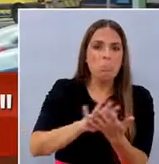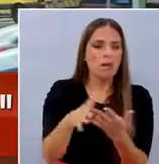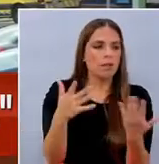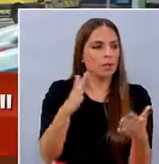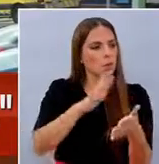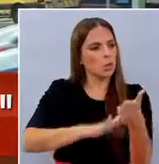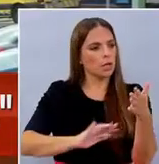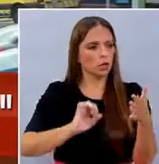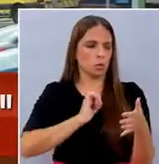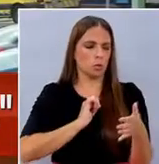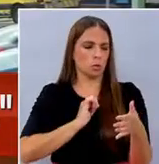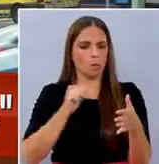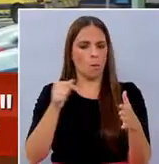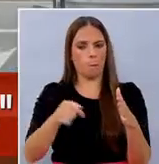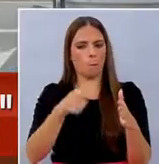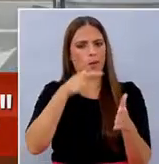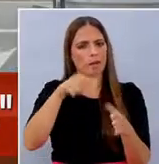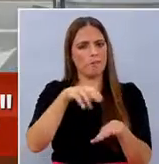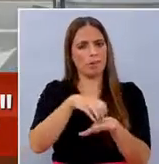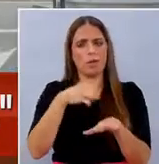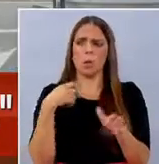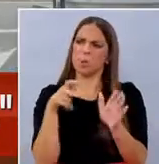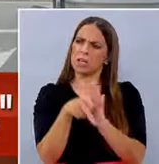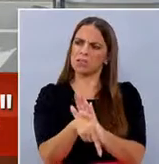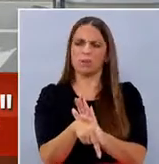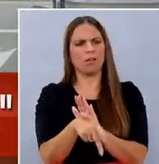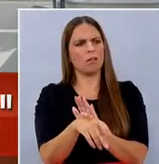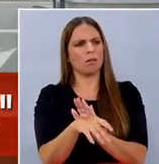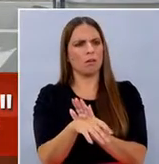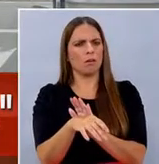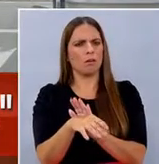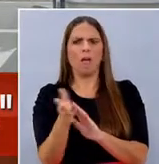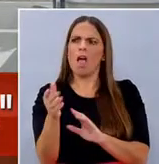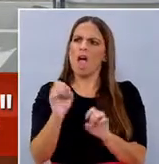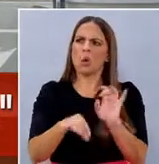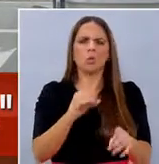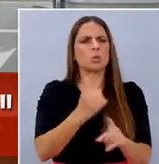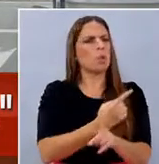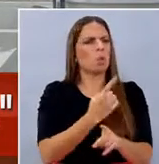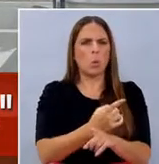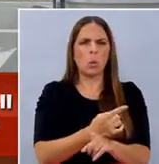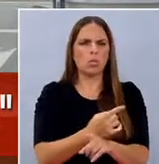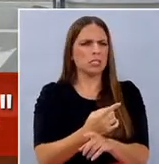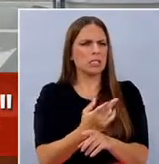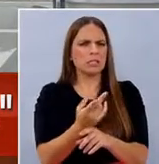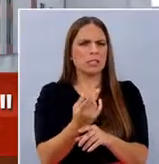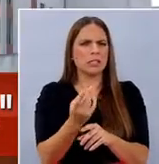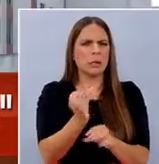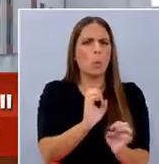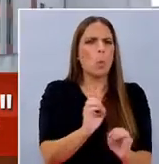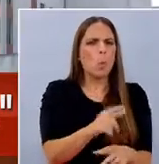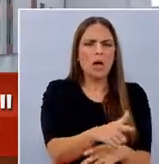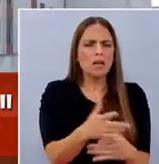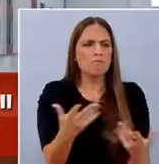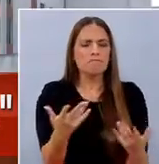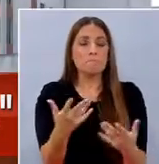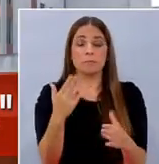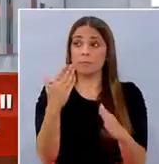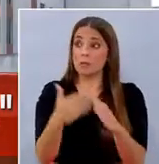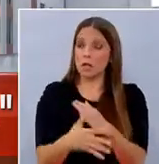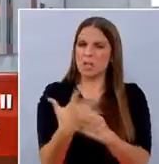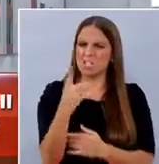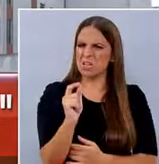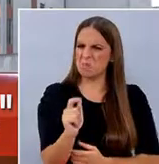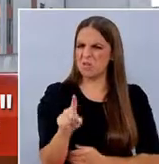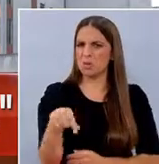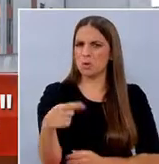Estavam aqui dois colegas meus dentro do café, eu entrei aqui no café, vindo aqui fora, aconteceu alguma coisa, está ali o Manel, não está ali ninguém na carrinha. De repente, passados